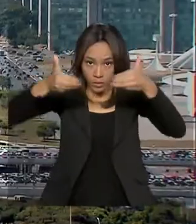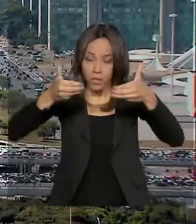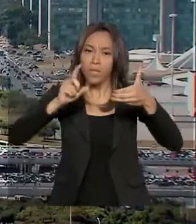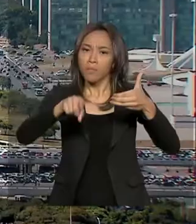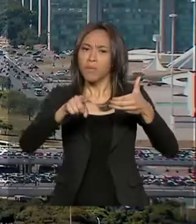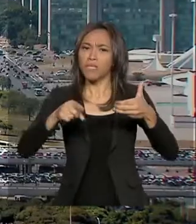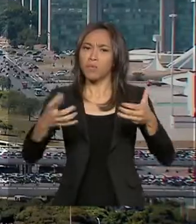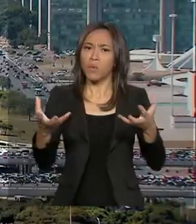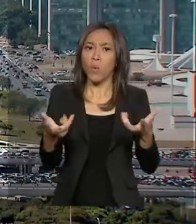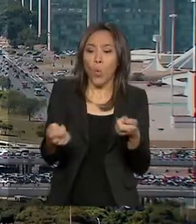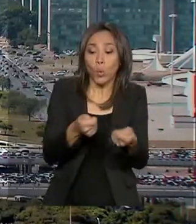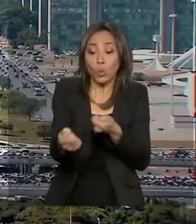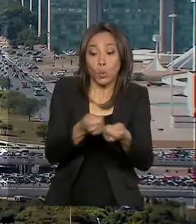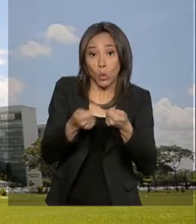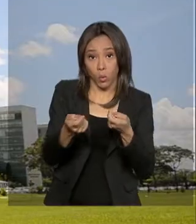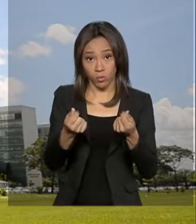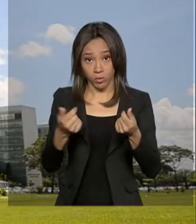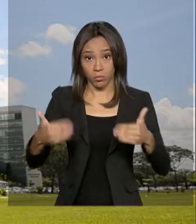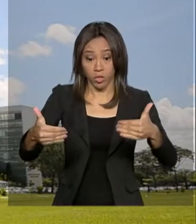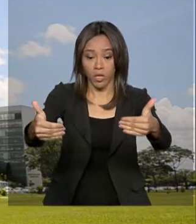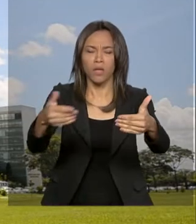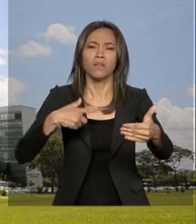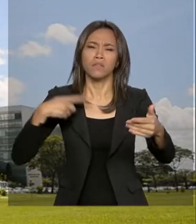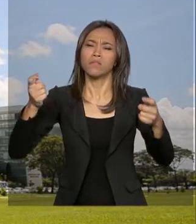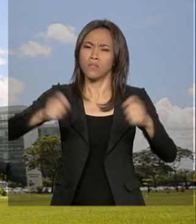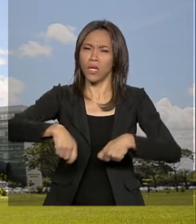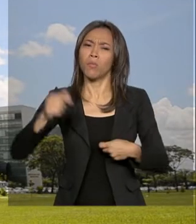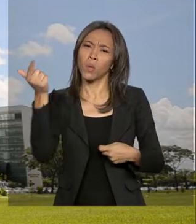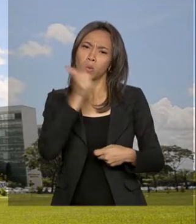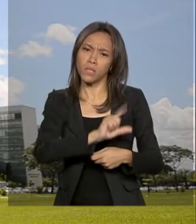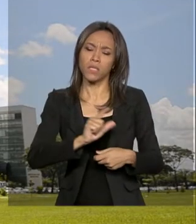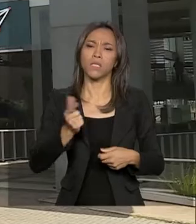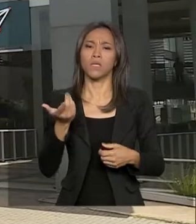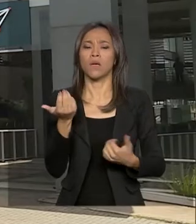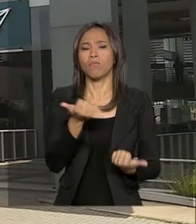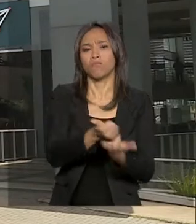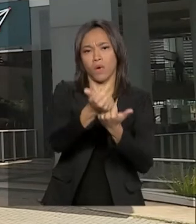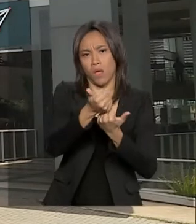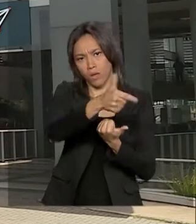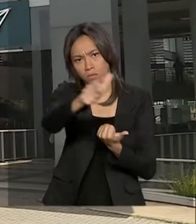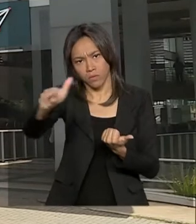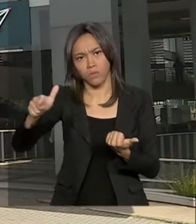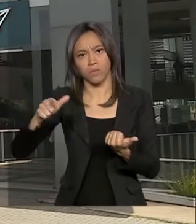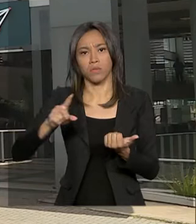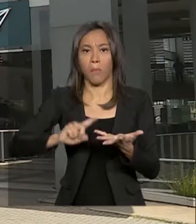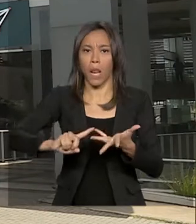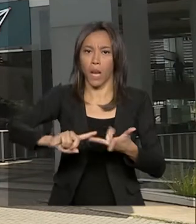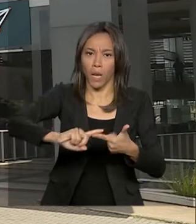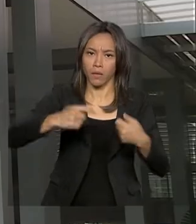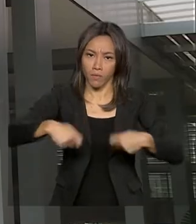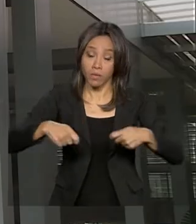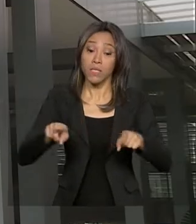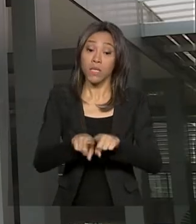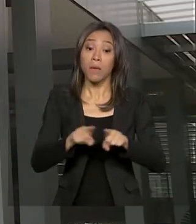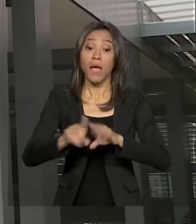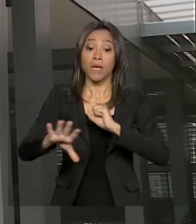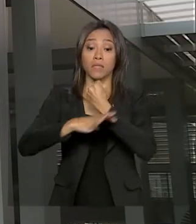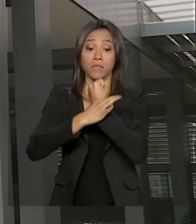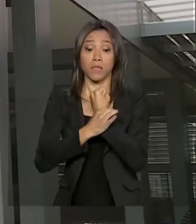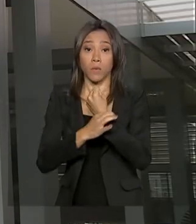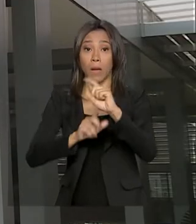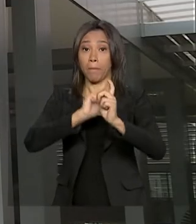ministérios, foi possível atender às demandas e apresentar novos programas, além de garantir o pagamento das quase